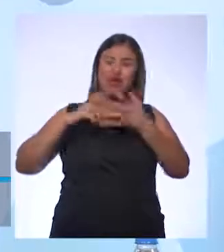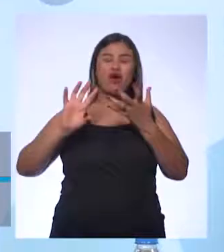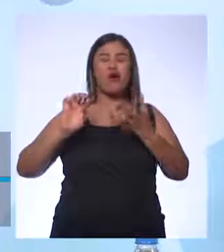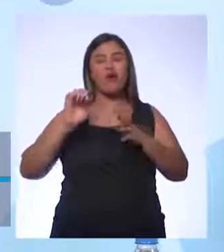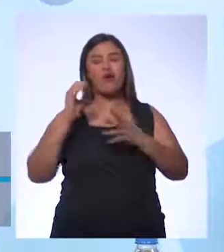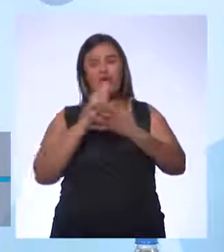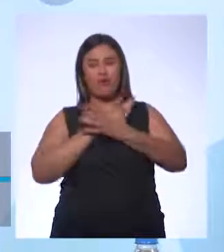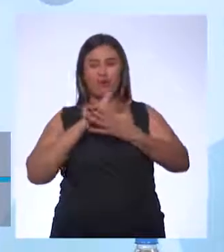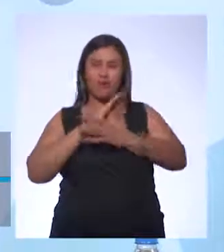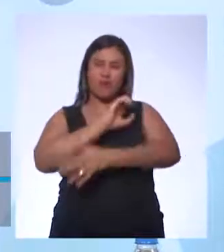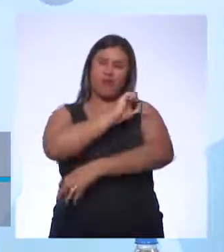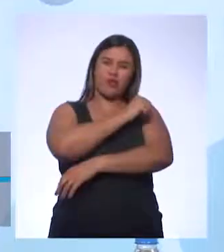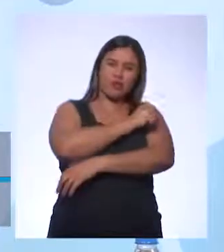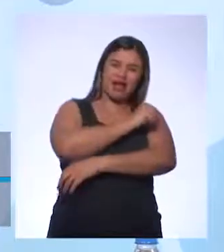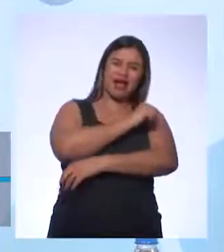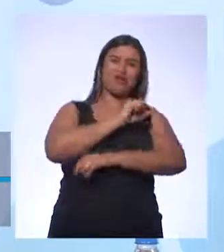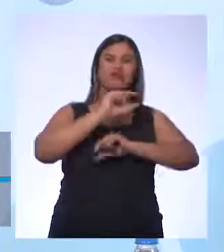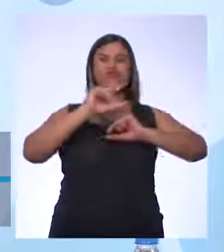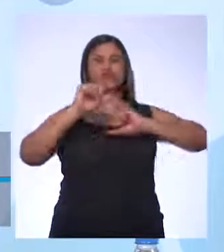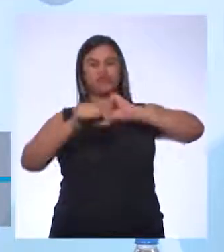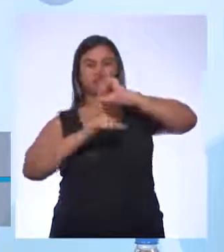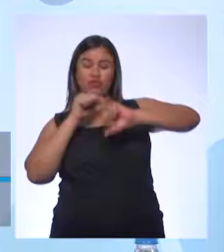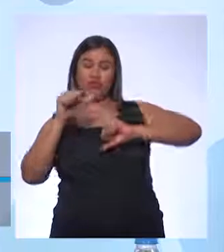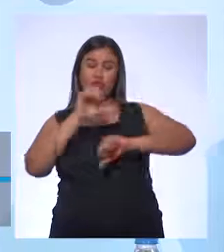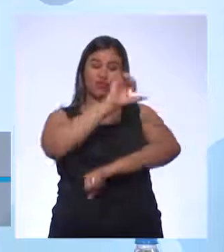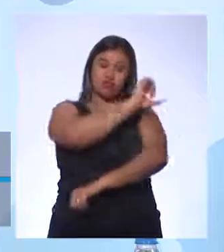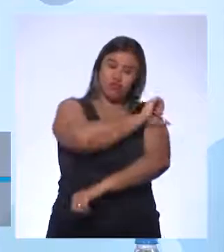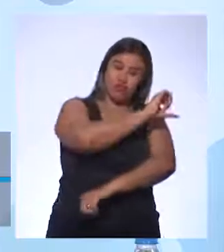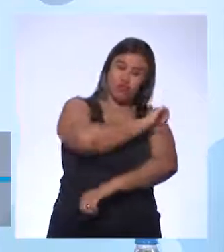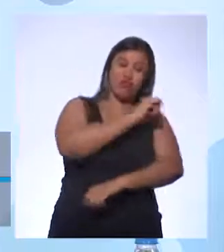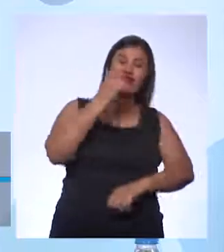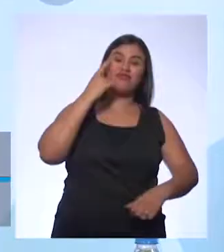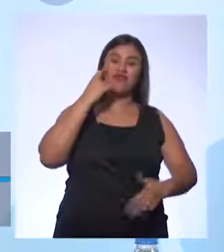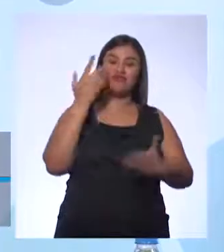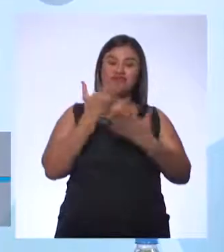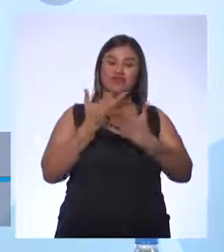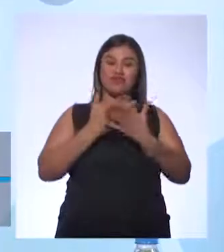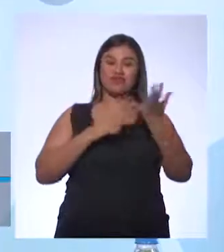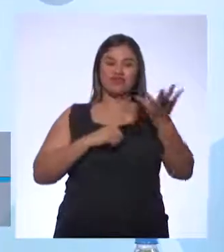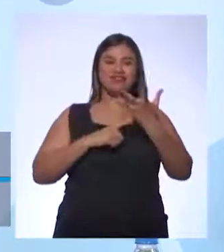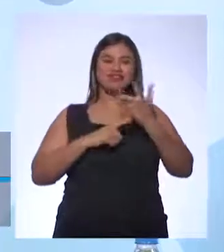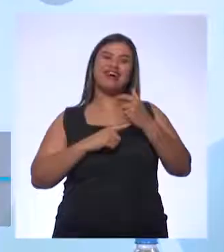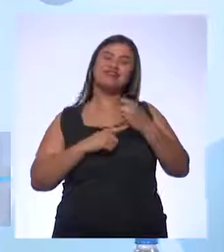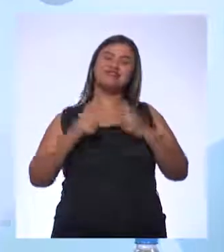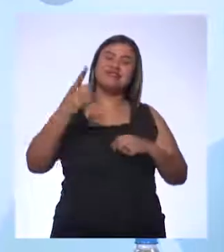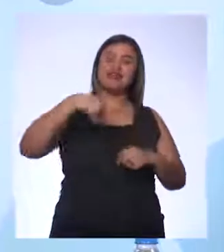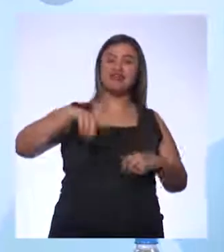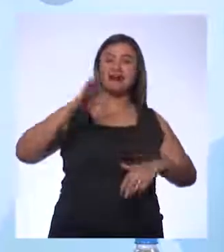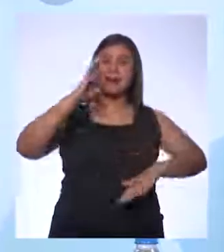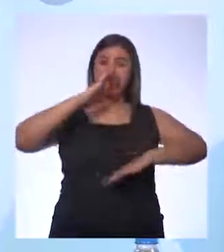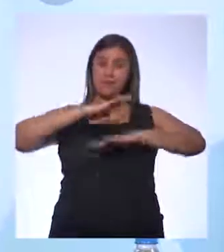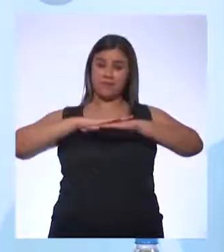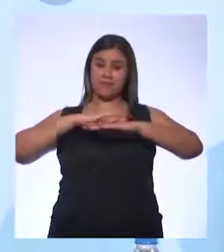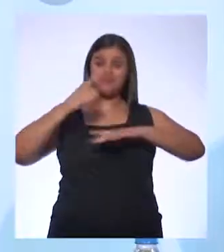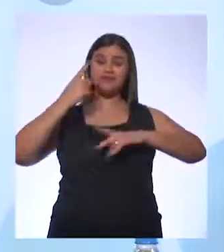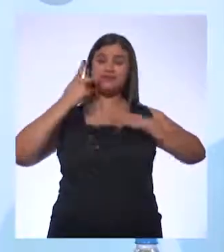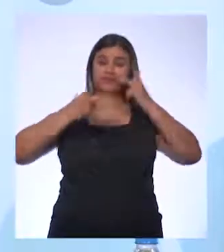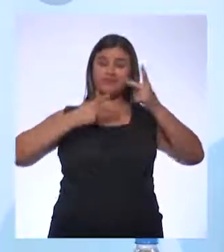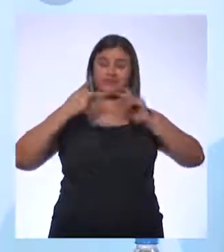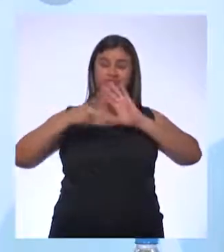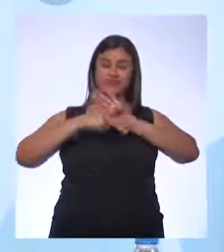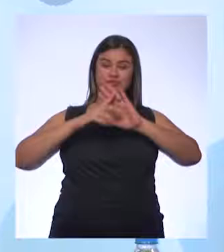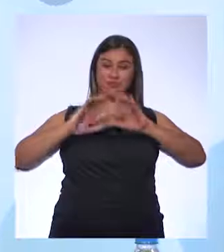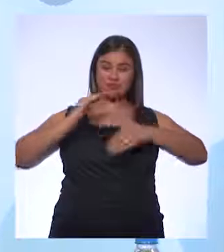do oitavo, passou para o nono e quer ver como são as aulas de arte. Então, estamos aqui nessa tarde para falar sobre processo de criação